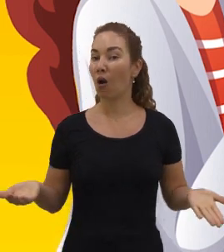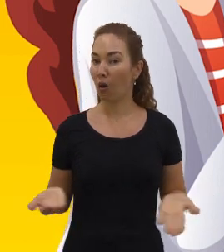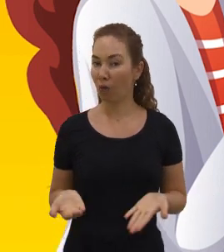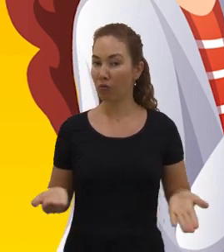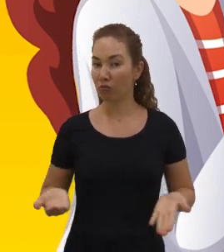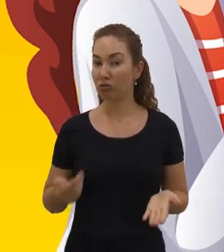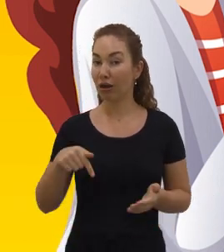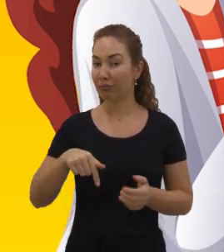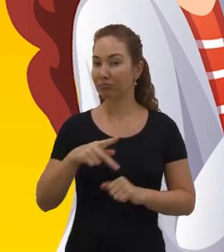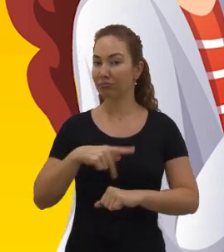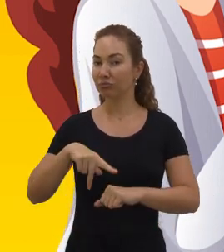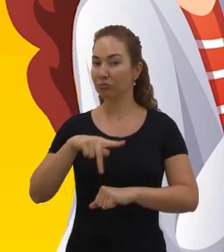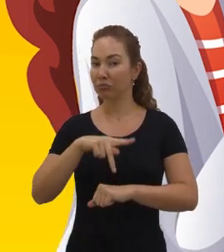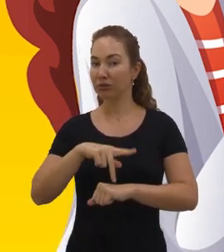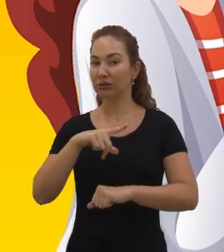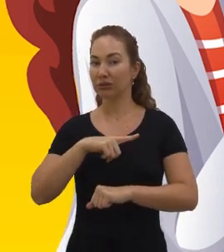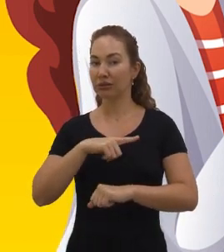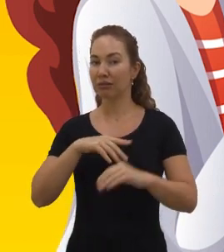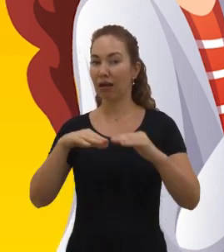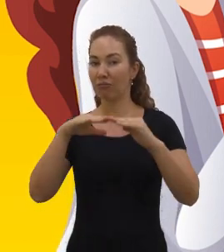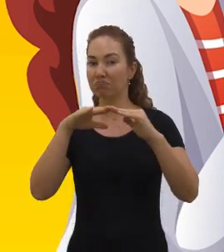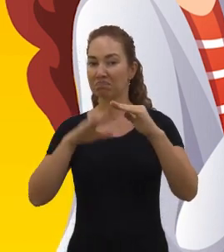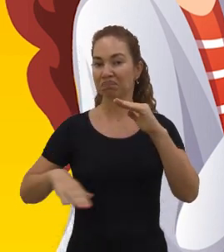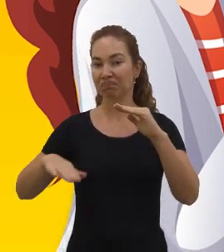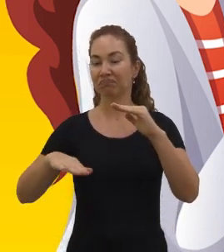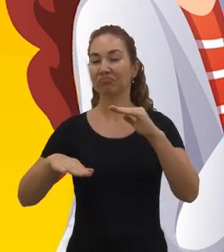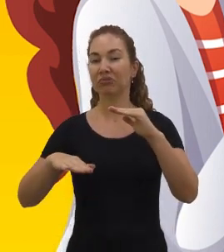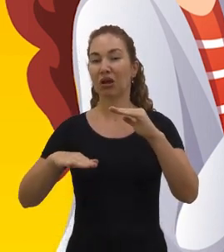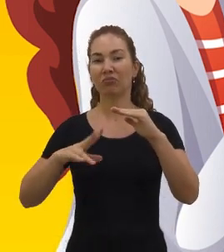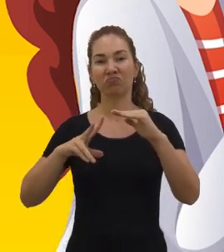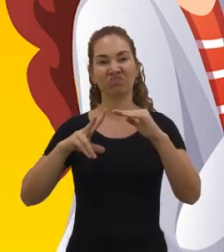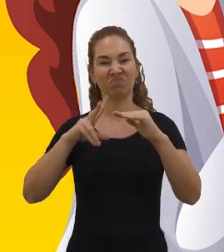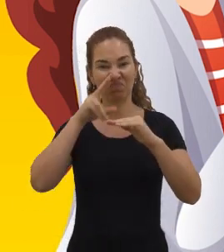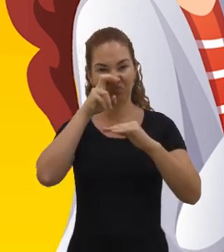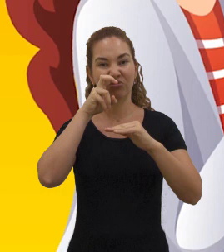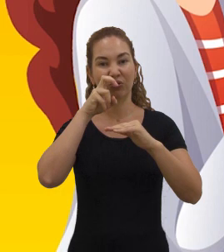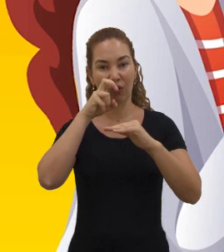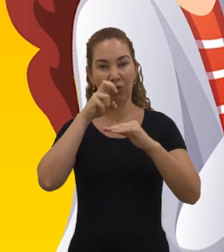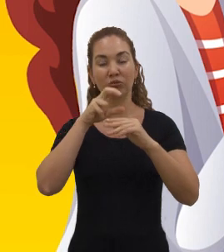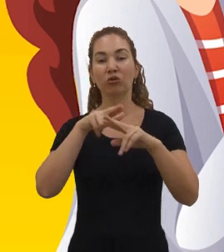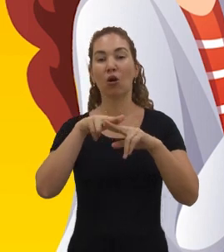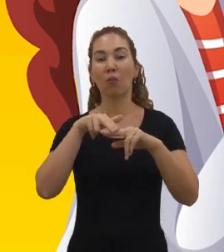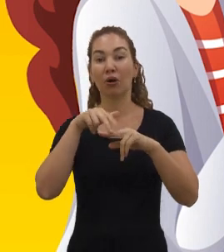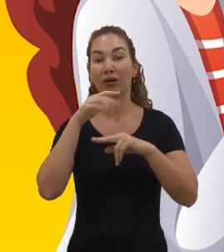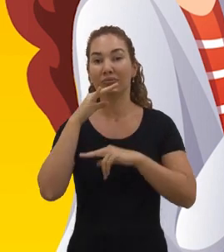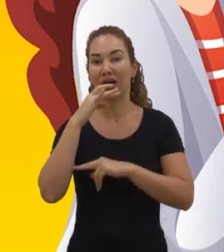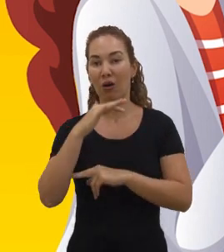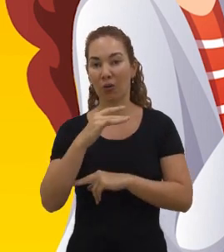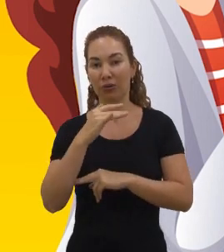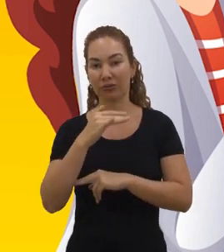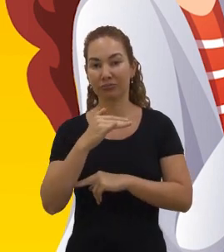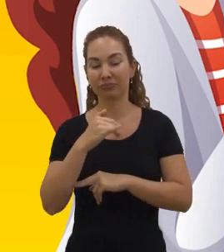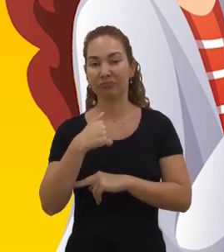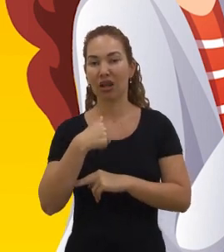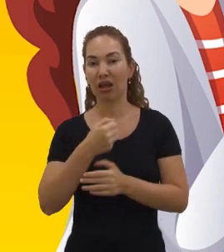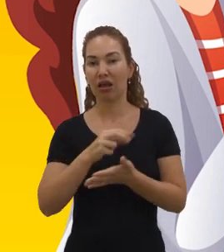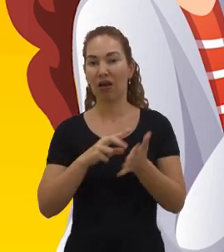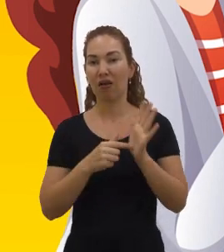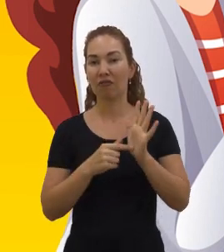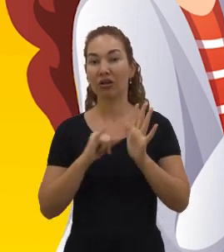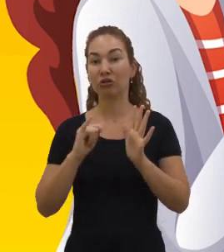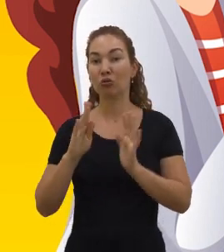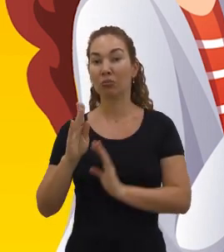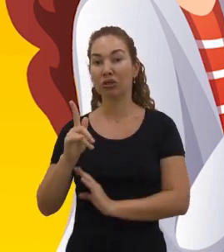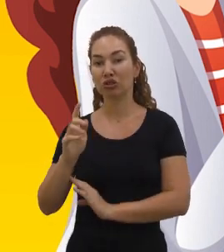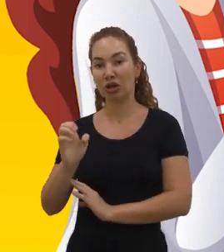no nosso país, a gente sofre uma taxa de desigualdade muito forte devido à cor, né? Eu tenho aqui análises do